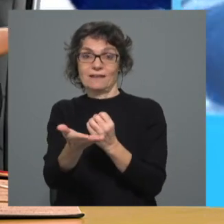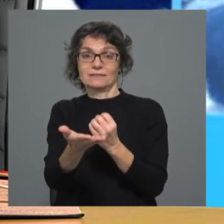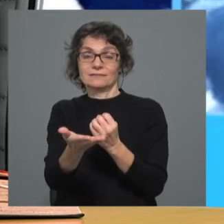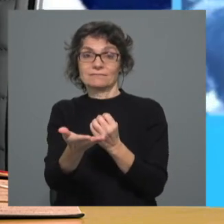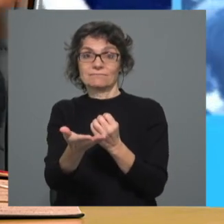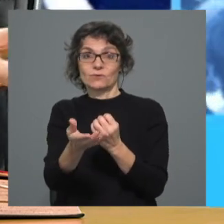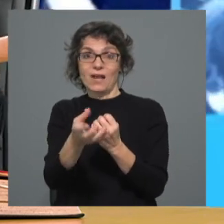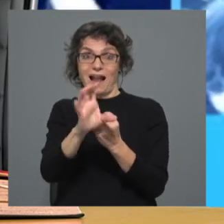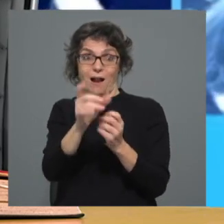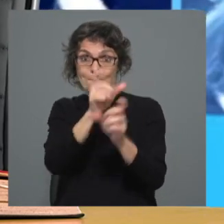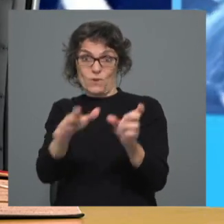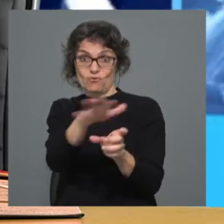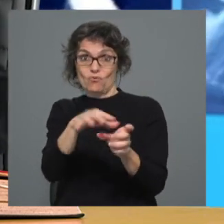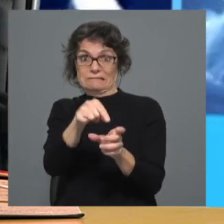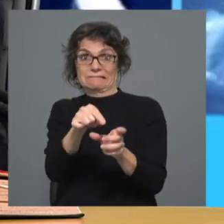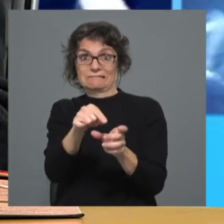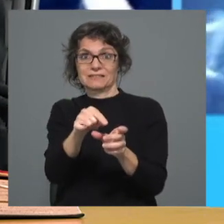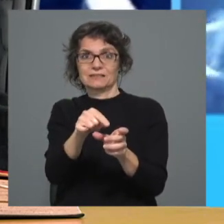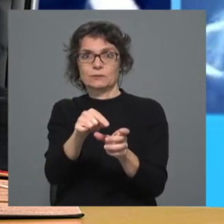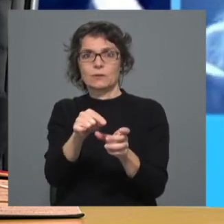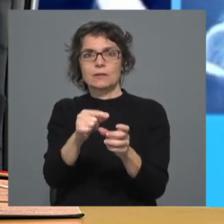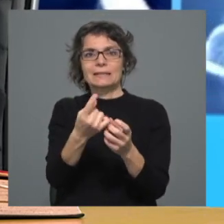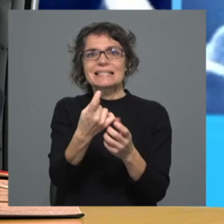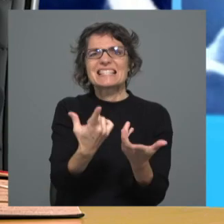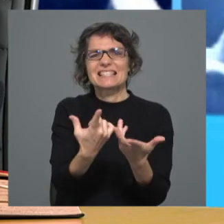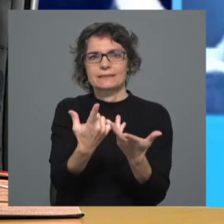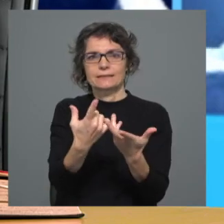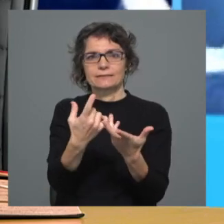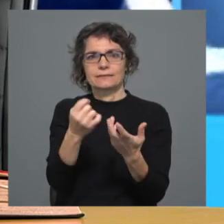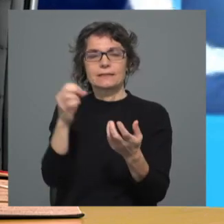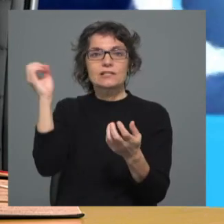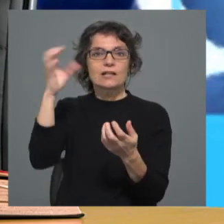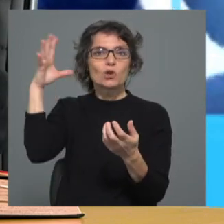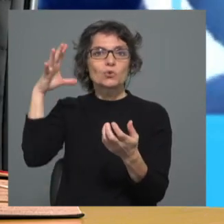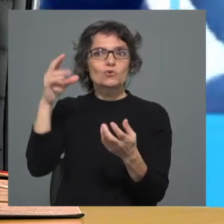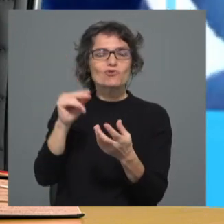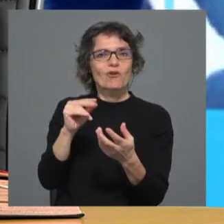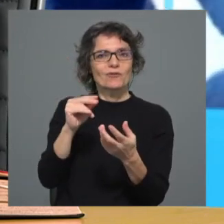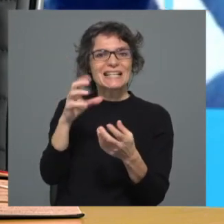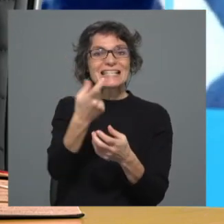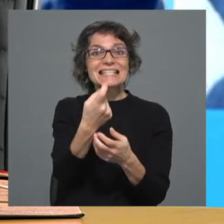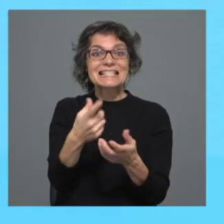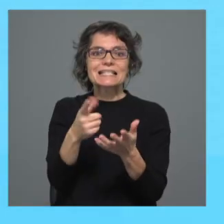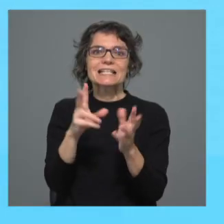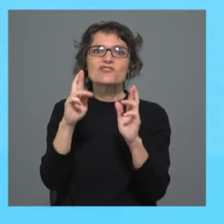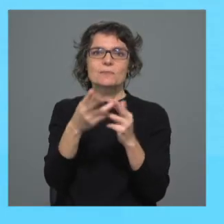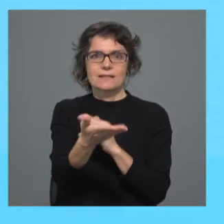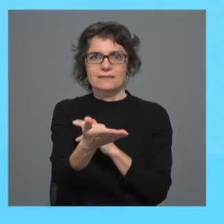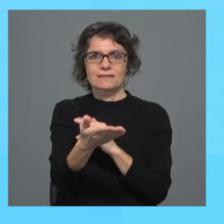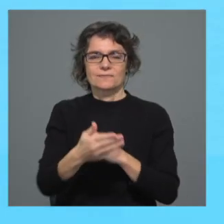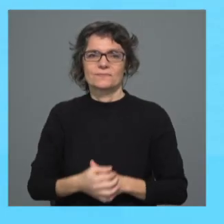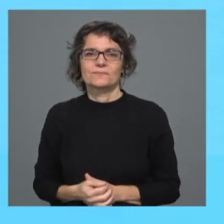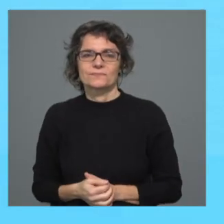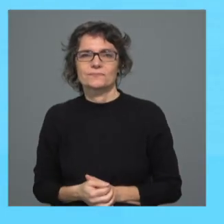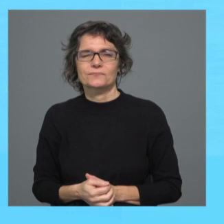habitacional, populacional, daqueles que mais carecem desta nova luz, desta nova esperança. Passamos à